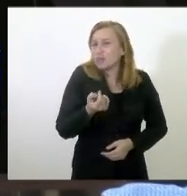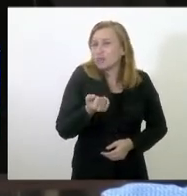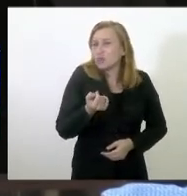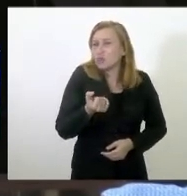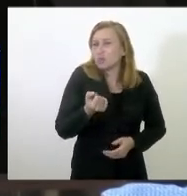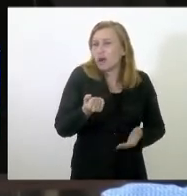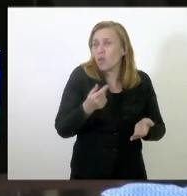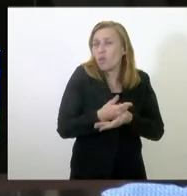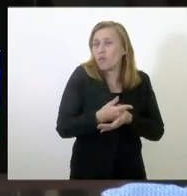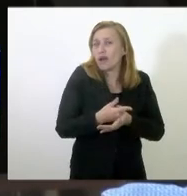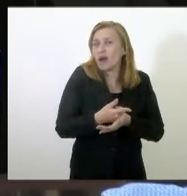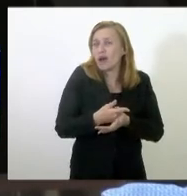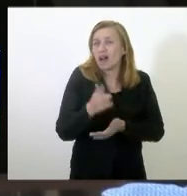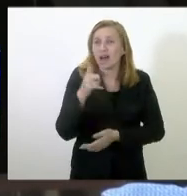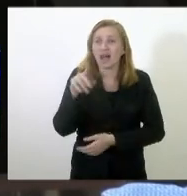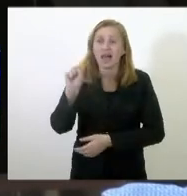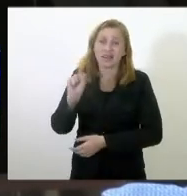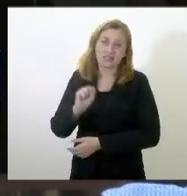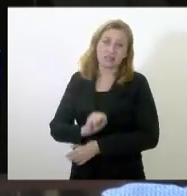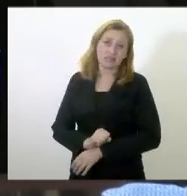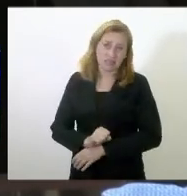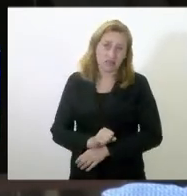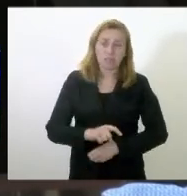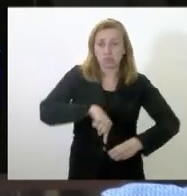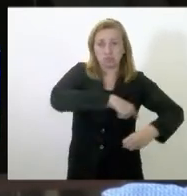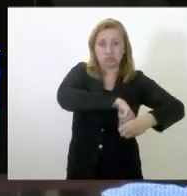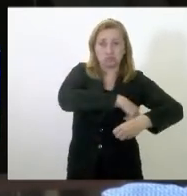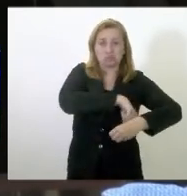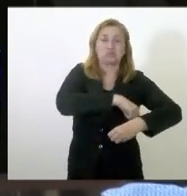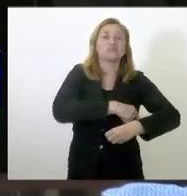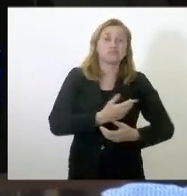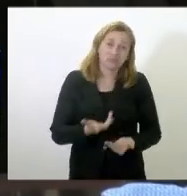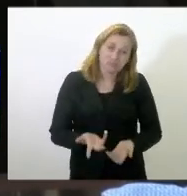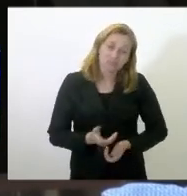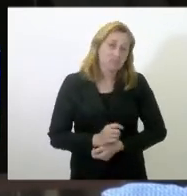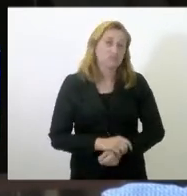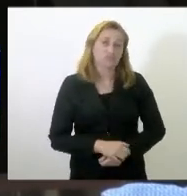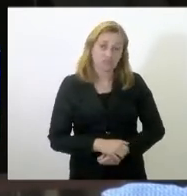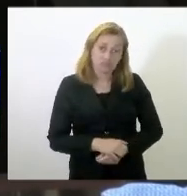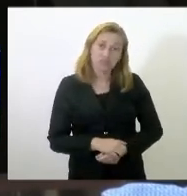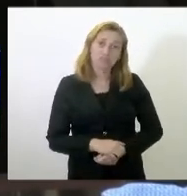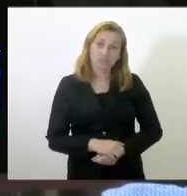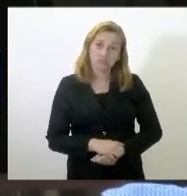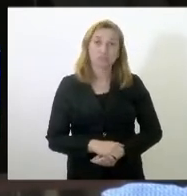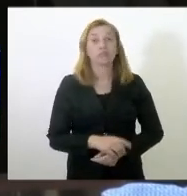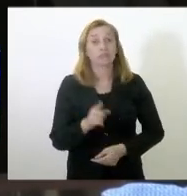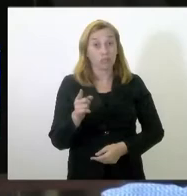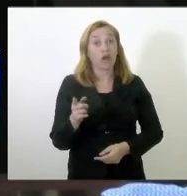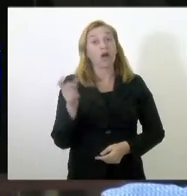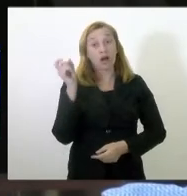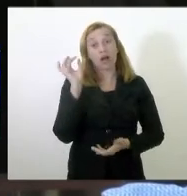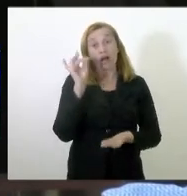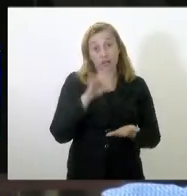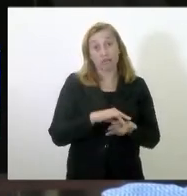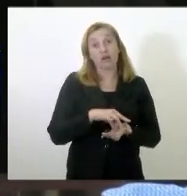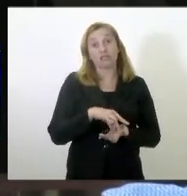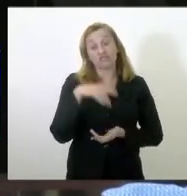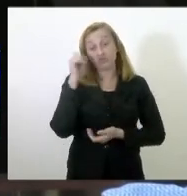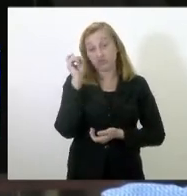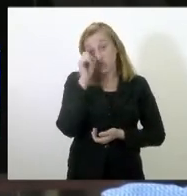para comprar botijão de gás para cozinhar esses alimentos. Essa é a dura